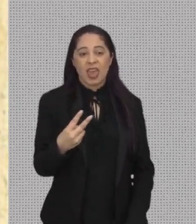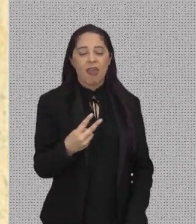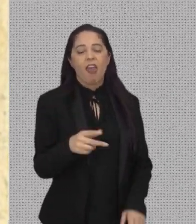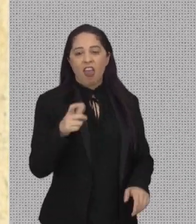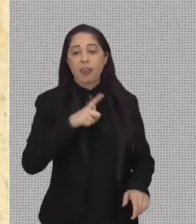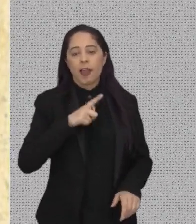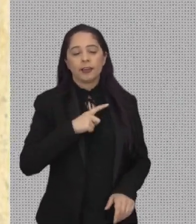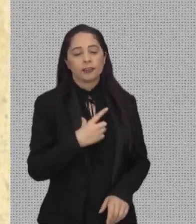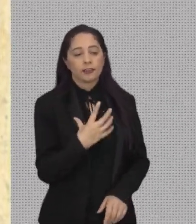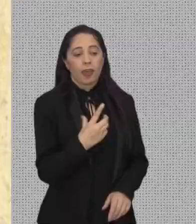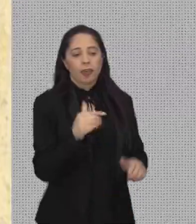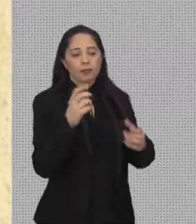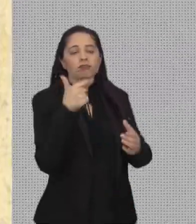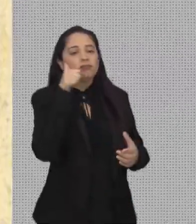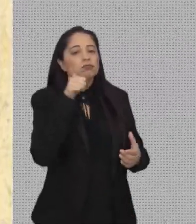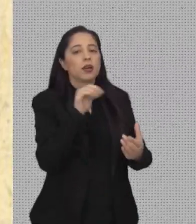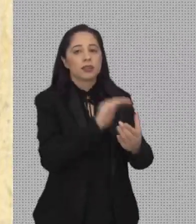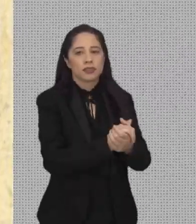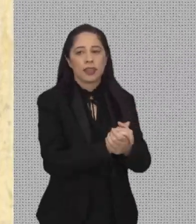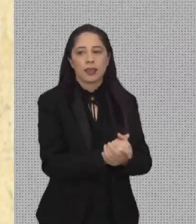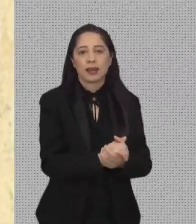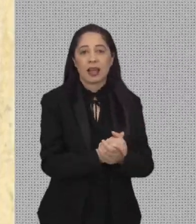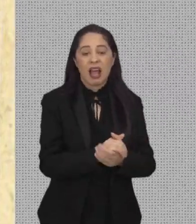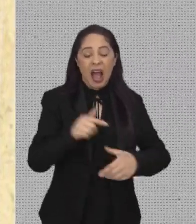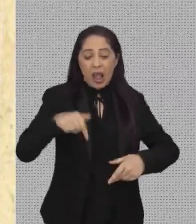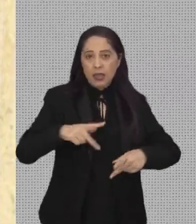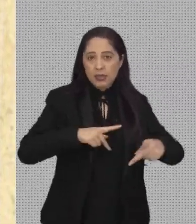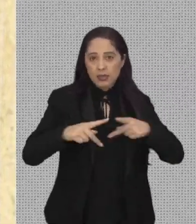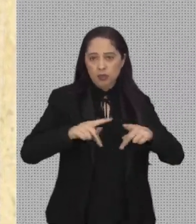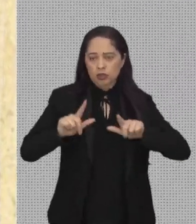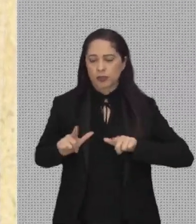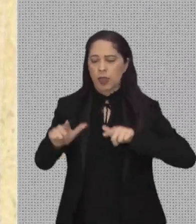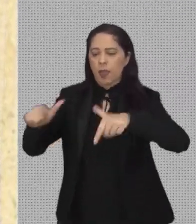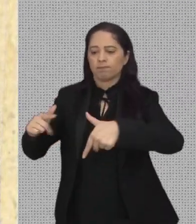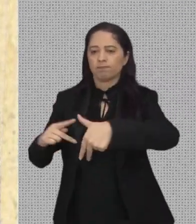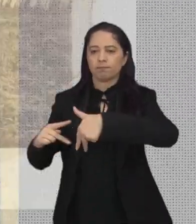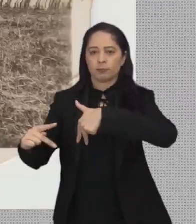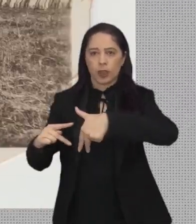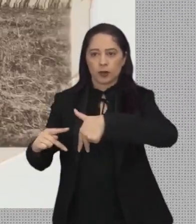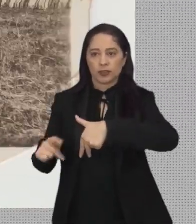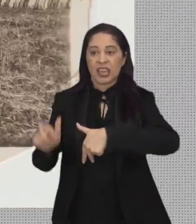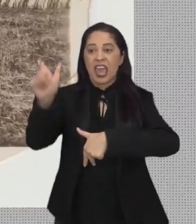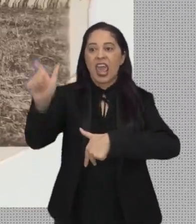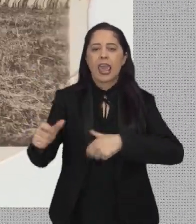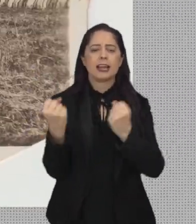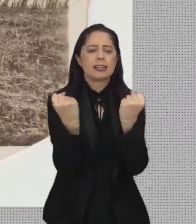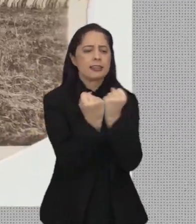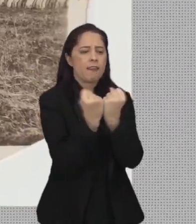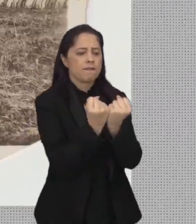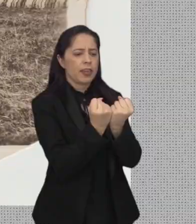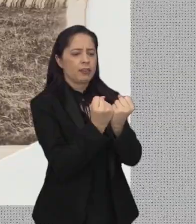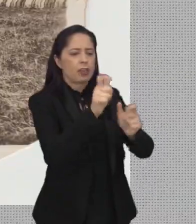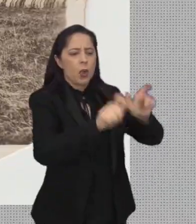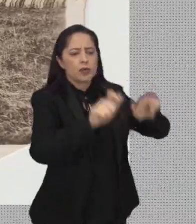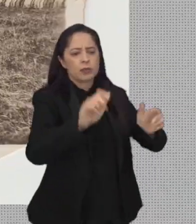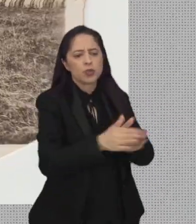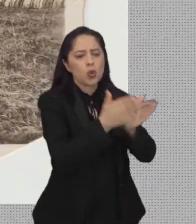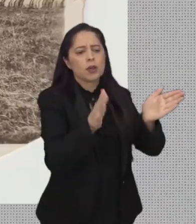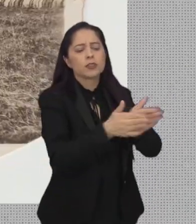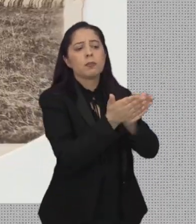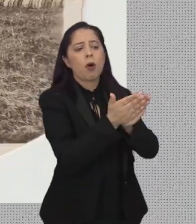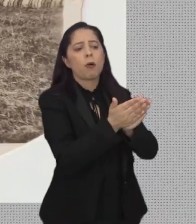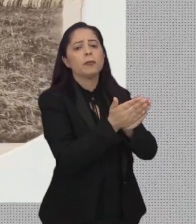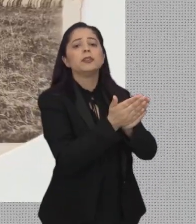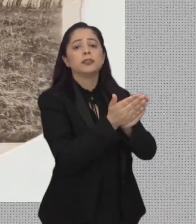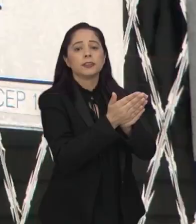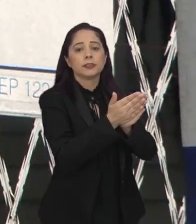deixou esposa. Ele foi abraçado como filho ilustre da cidade por sua trajetória, como defensor dos pobres e escravizados.